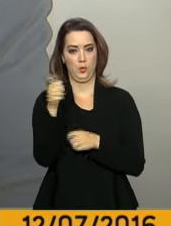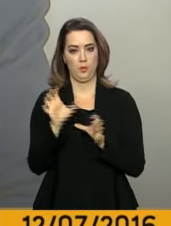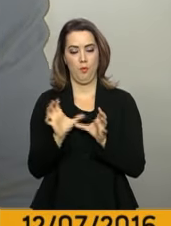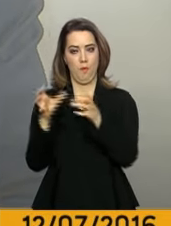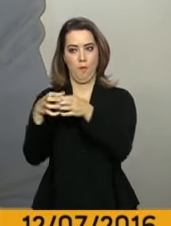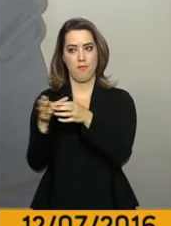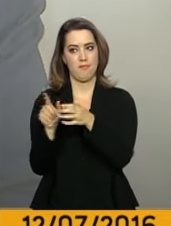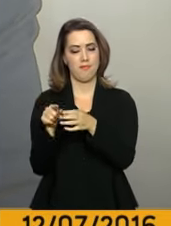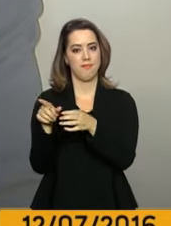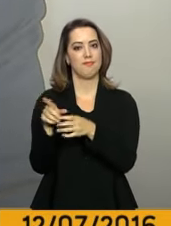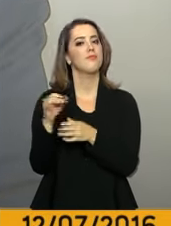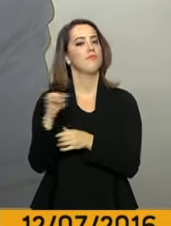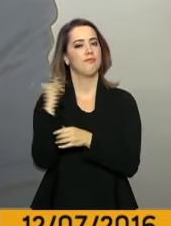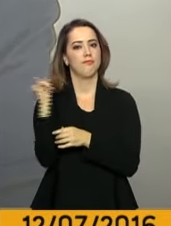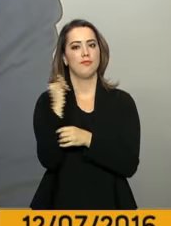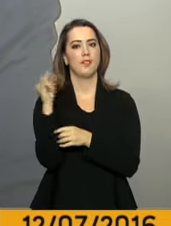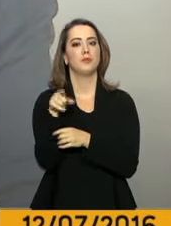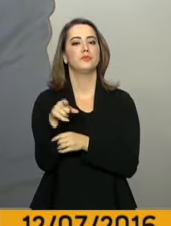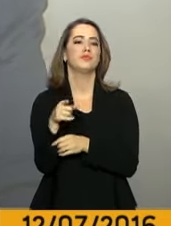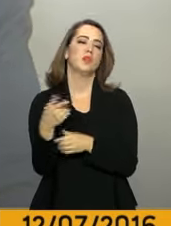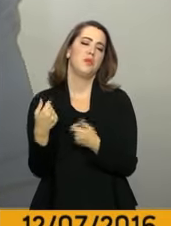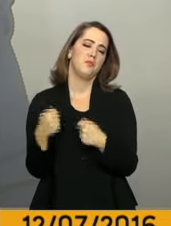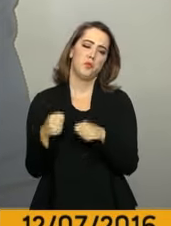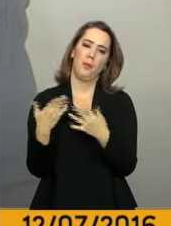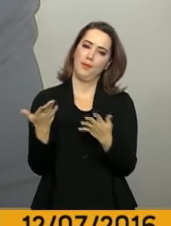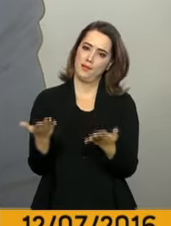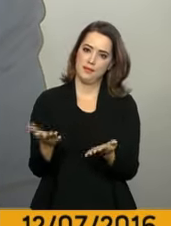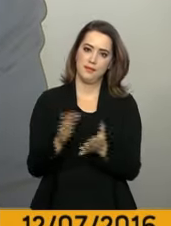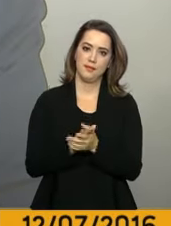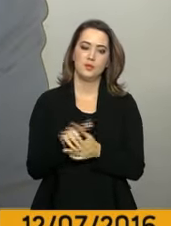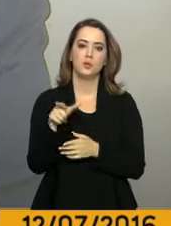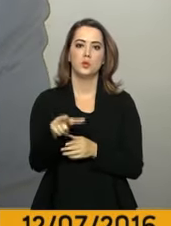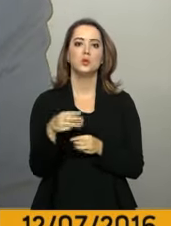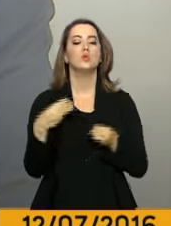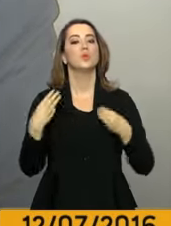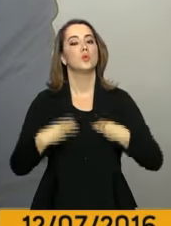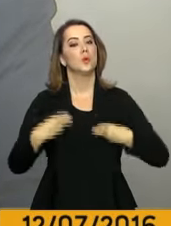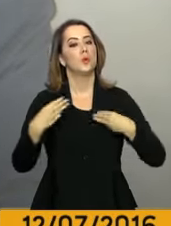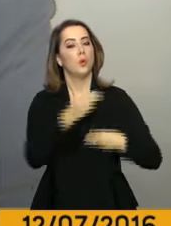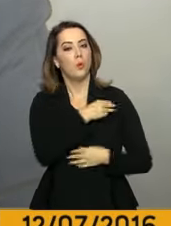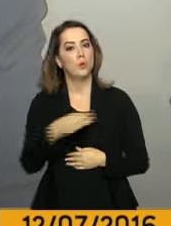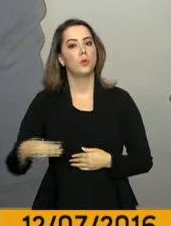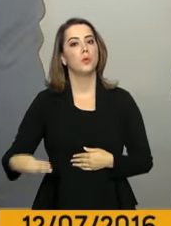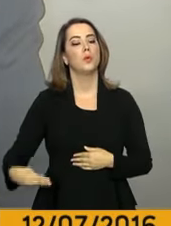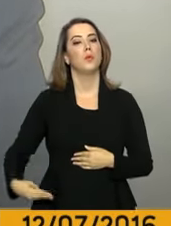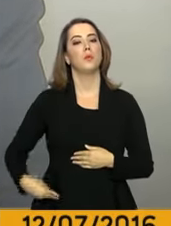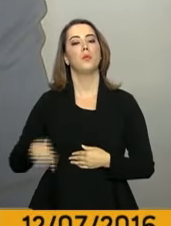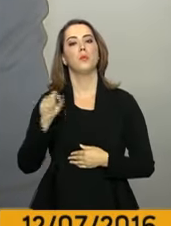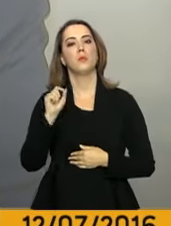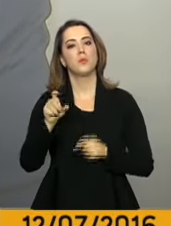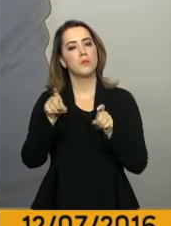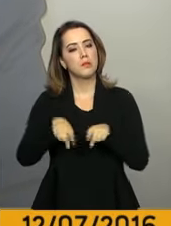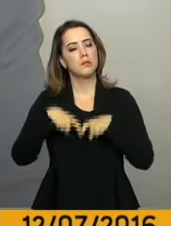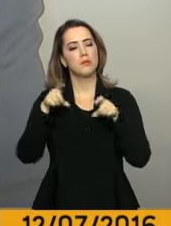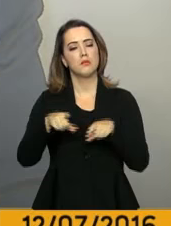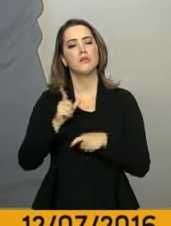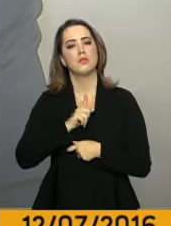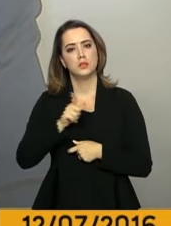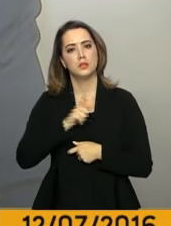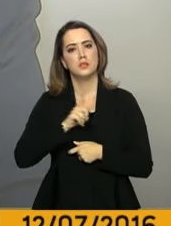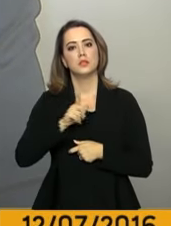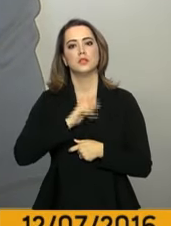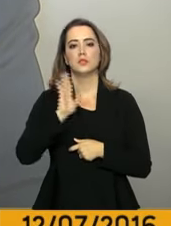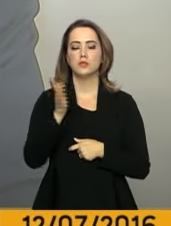importantíssima embora isso não seja necessário o ministro blairo tem em posições